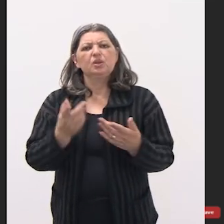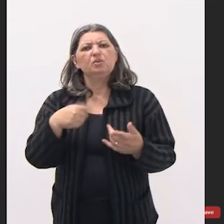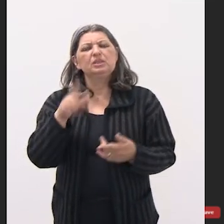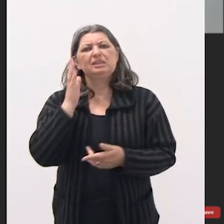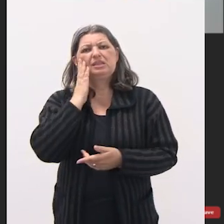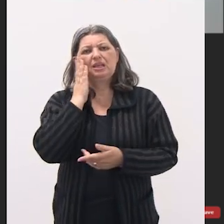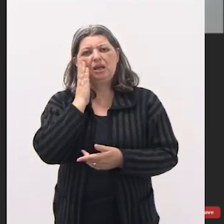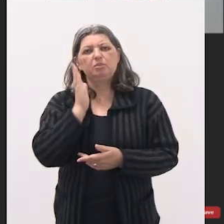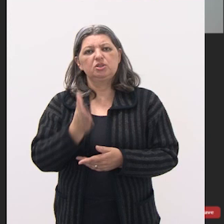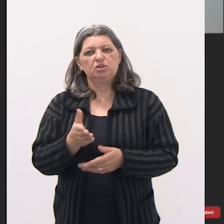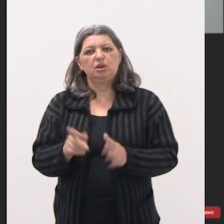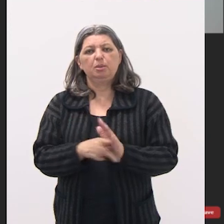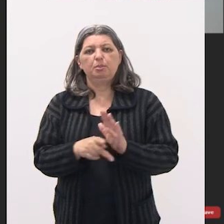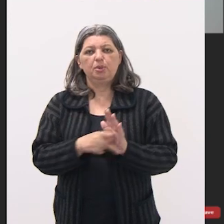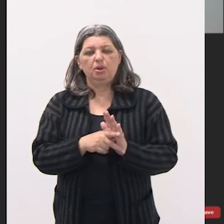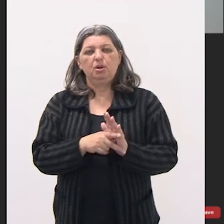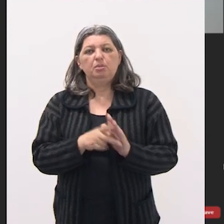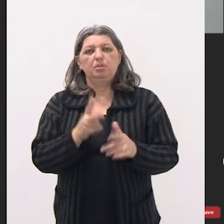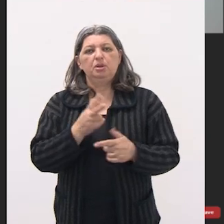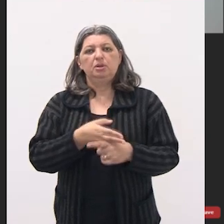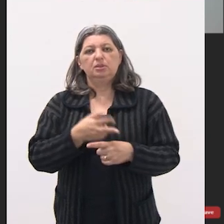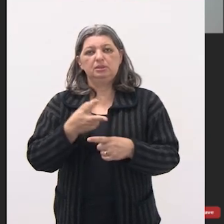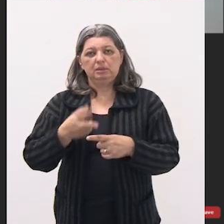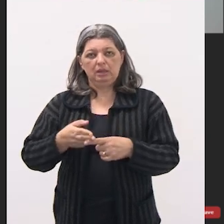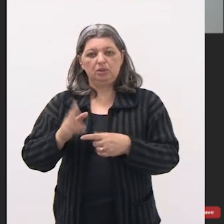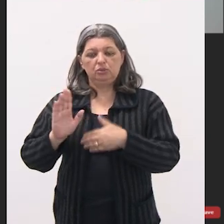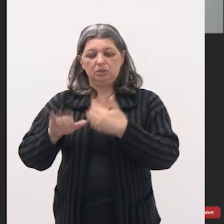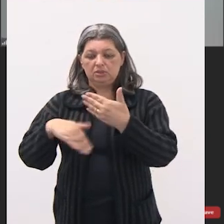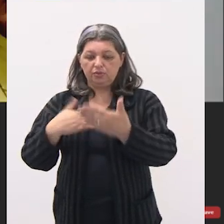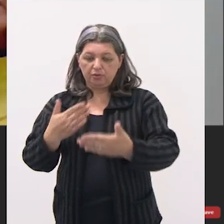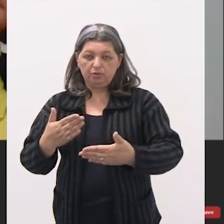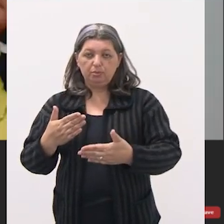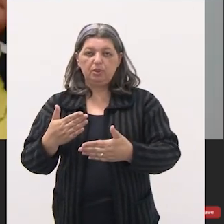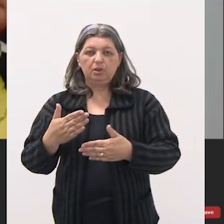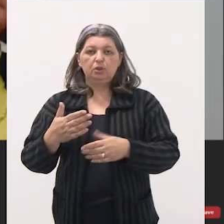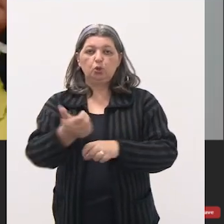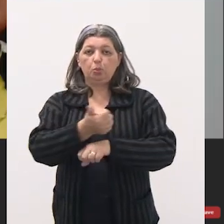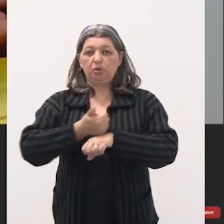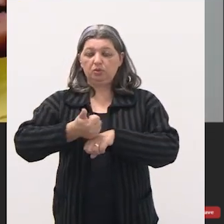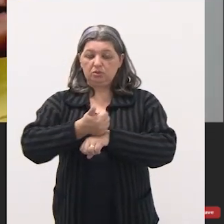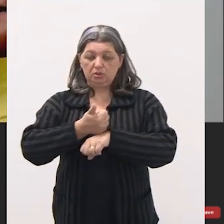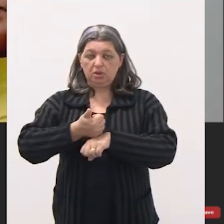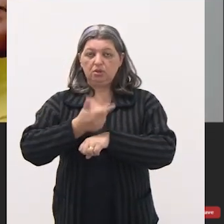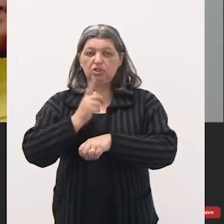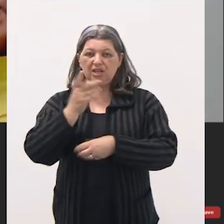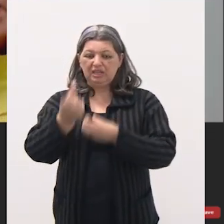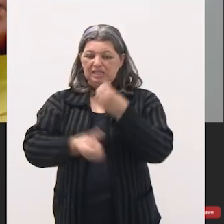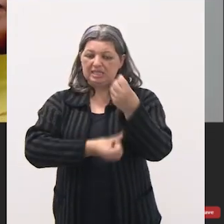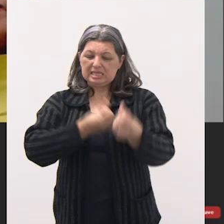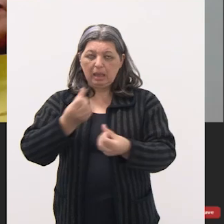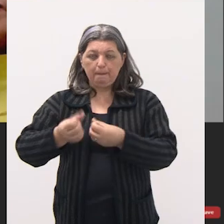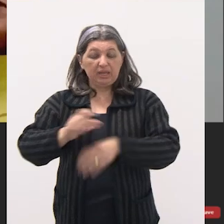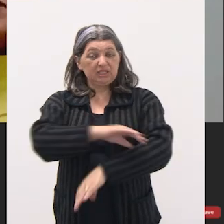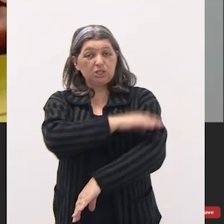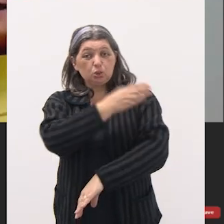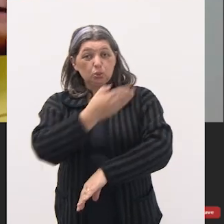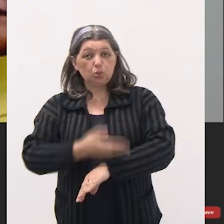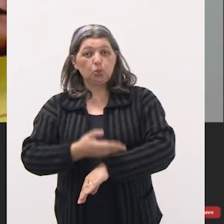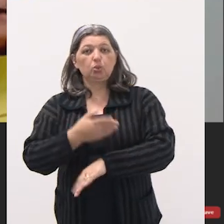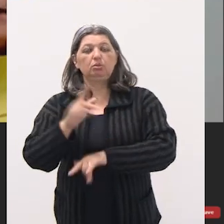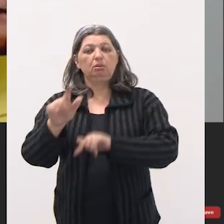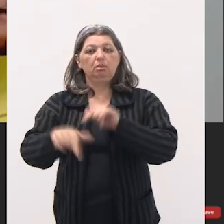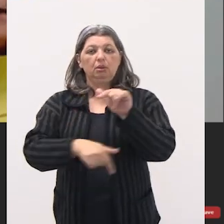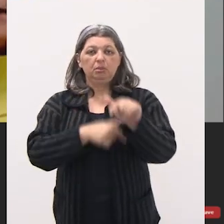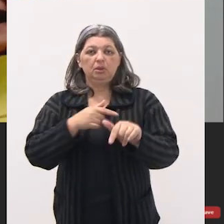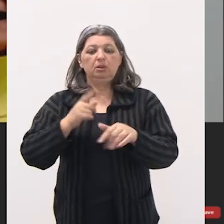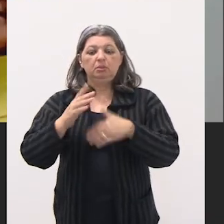sabem, essa série do canal de desenvolvimento profissional está durante todo o semestre trabalhando com os Objetivos de